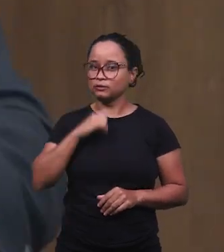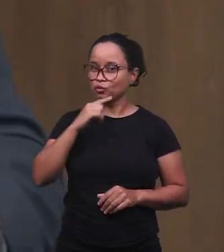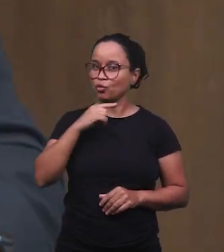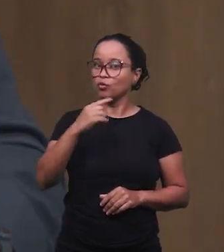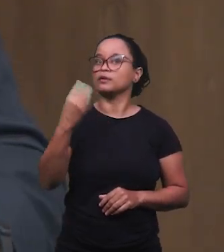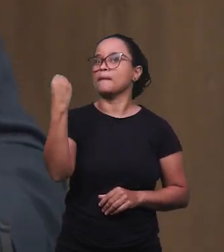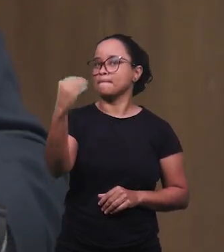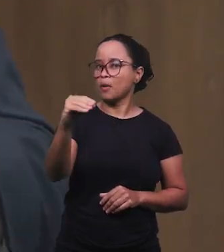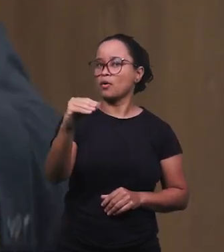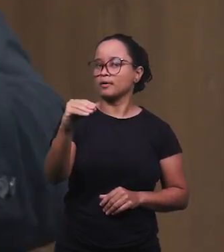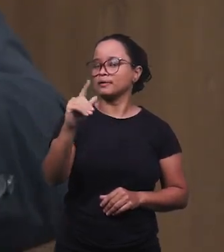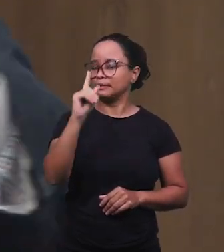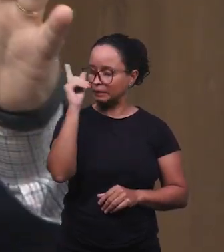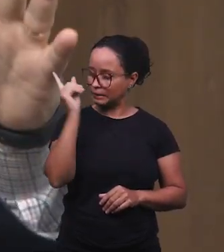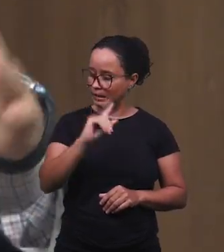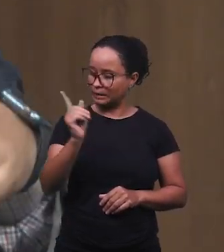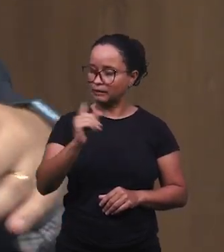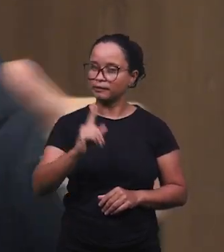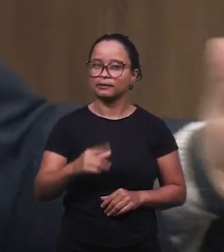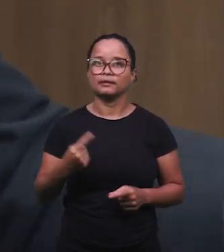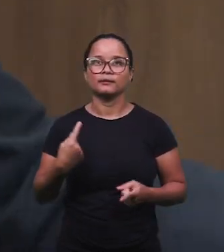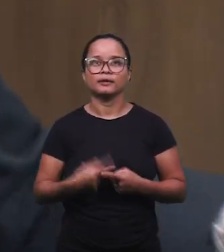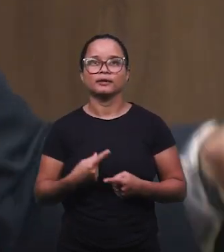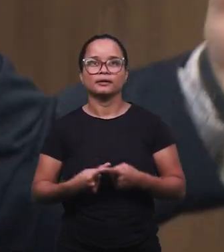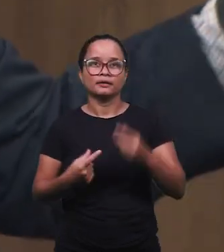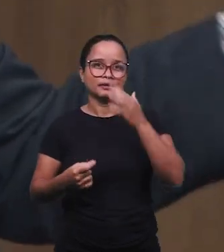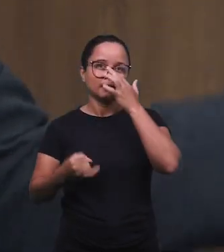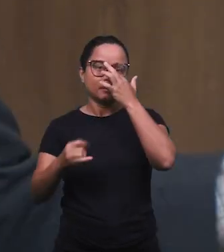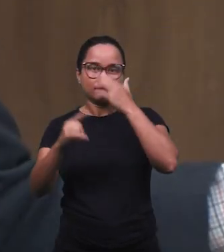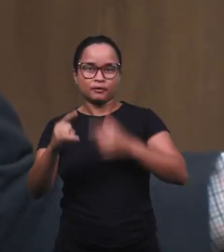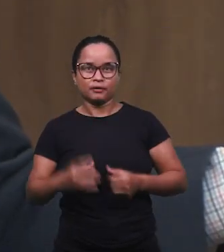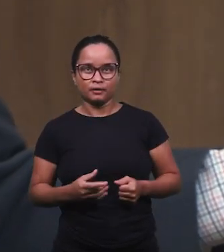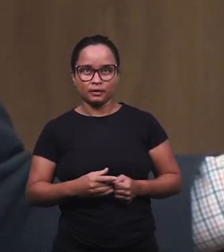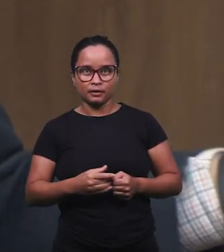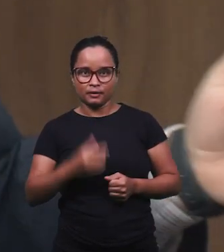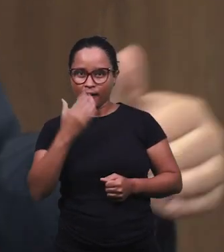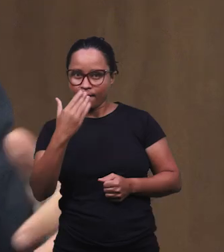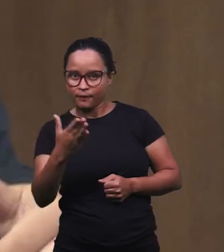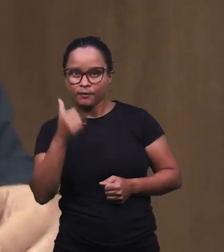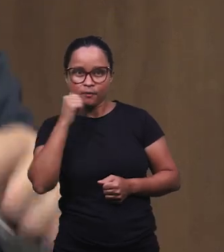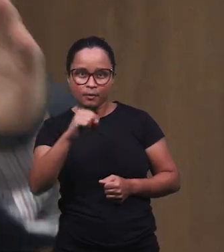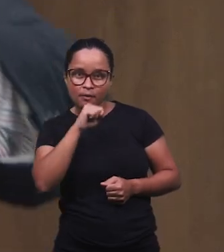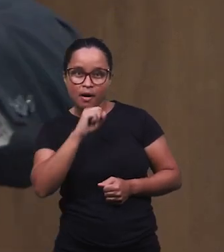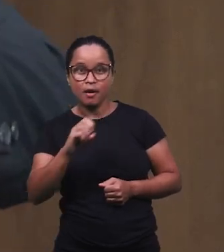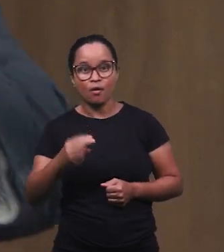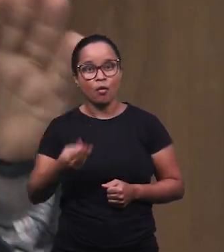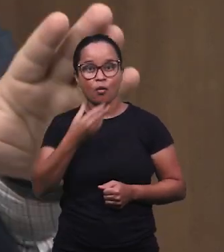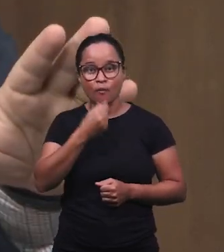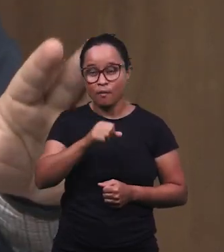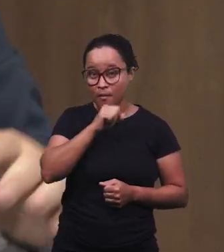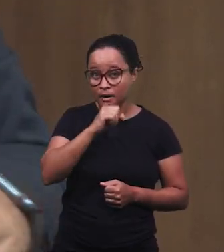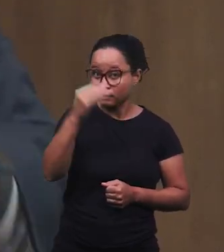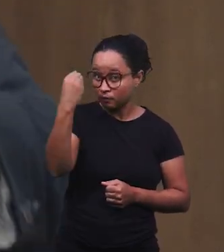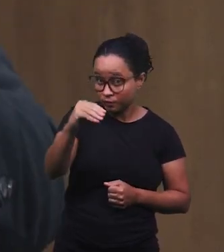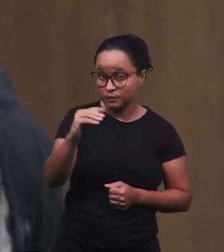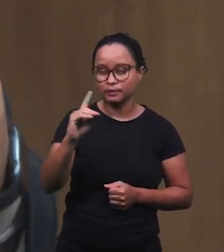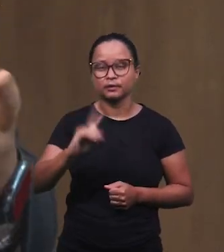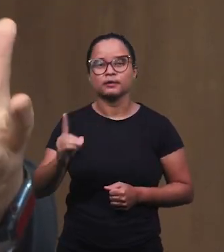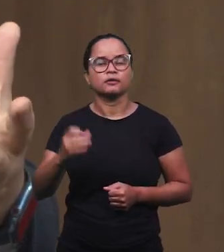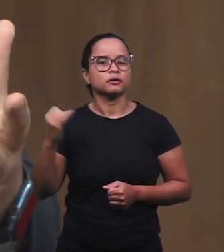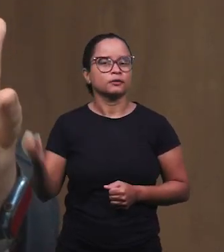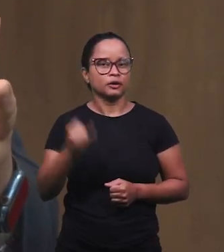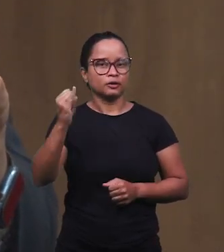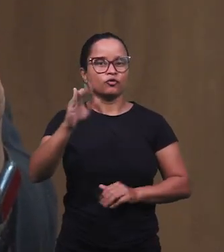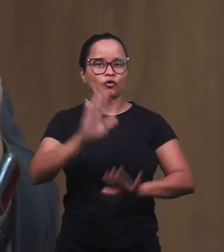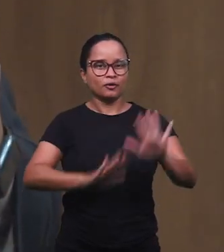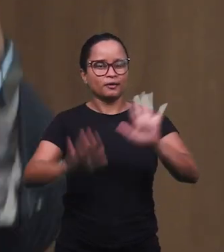dúvida, não poste. É melhor, assim, eu falo assim, você faria isso na frente da sua mãe, do seu pai? Então não poste. É sempre